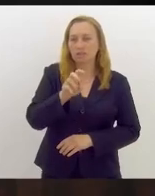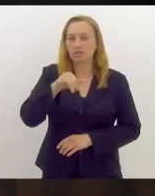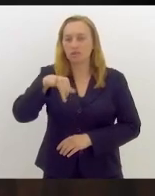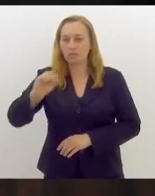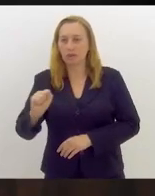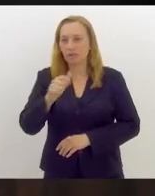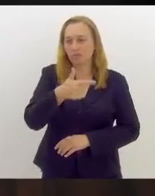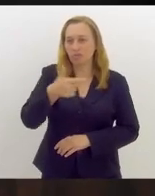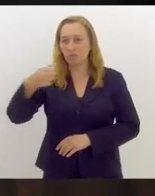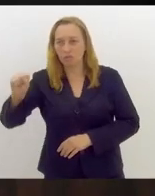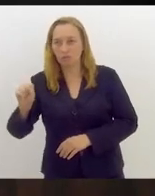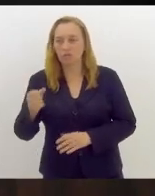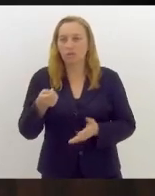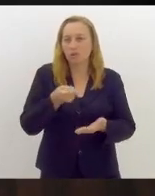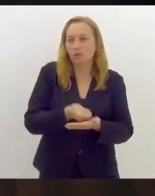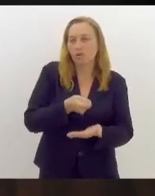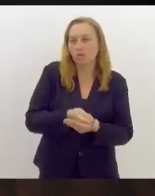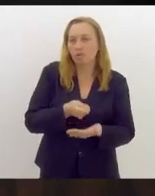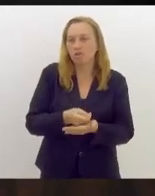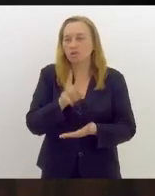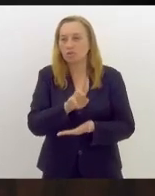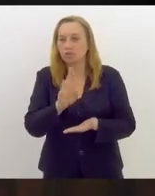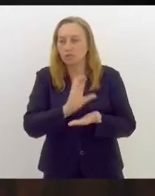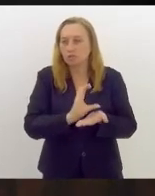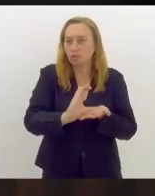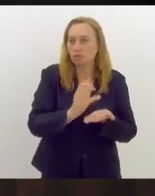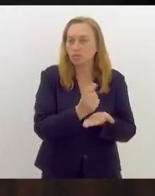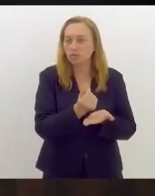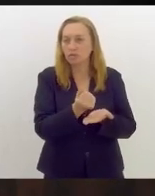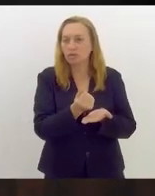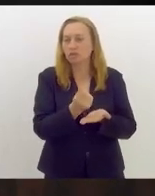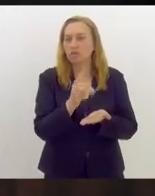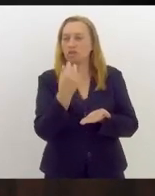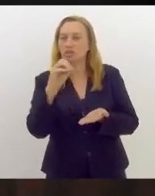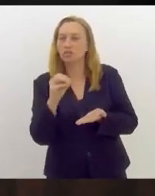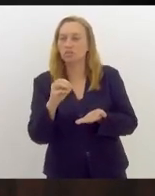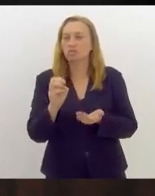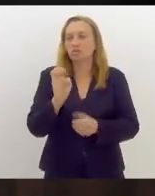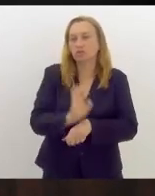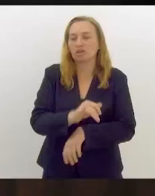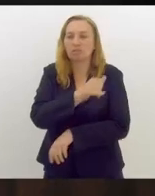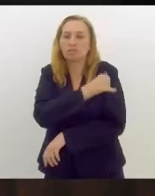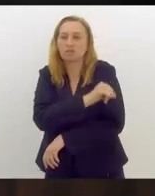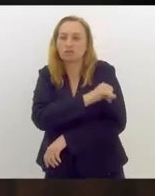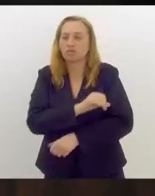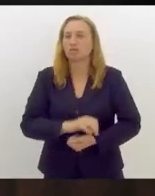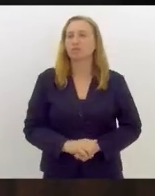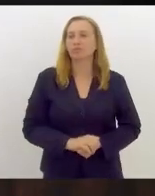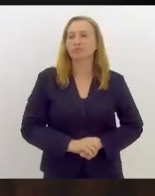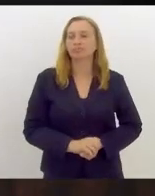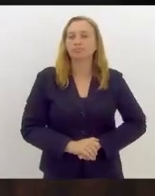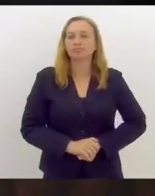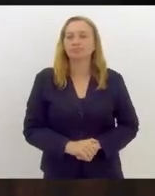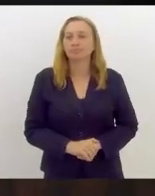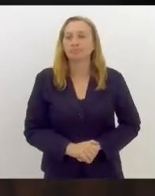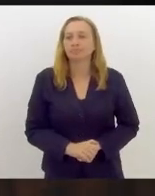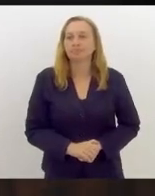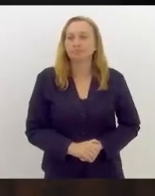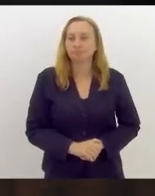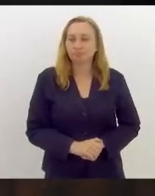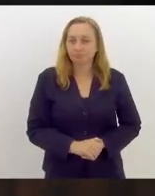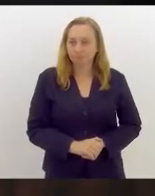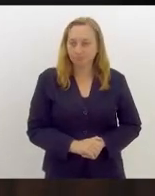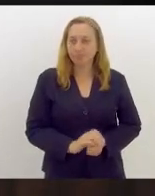dispõe sobre a cobrança pela utilização dos recursos hídricos de domínio do Estado do Rio de Janeiro pendente do pareceres